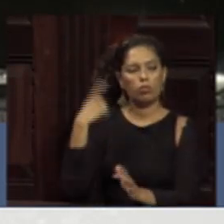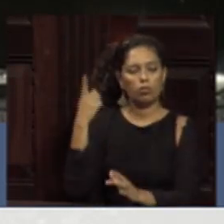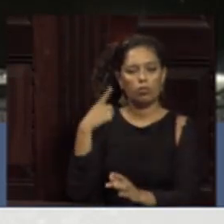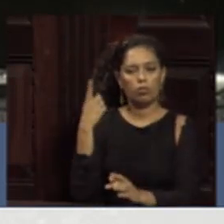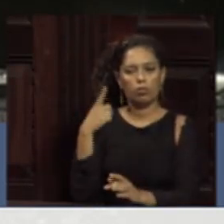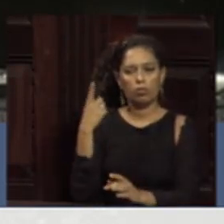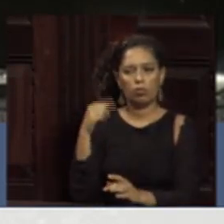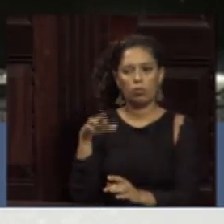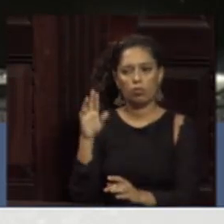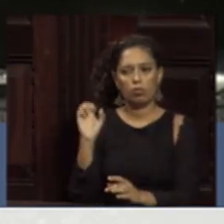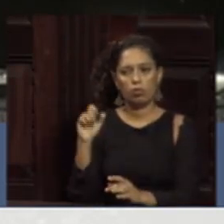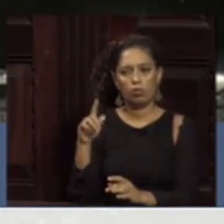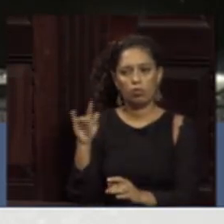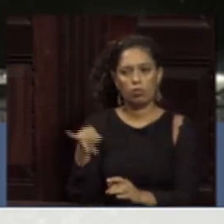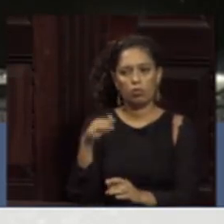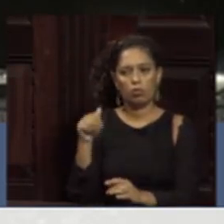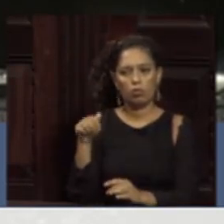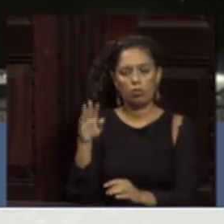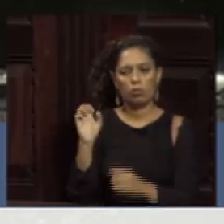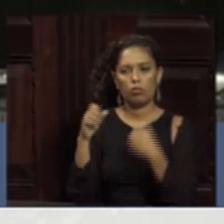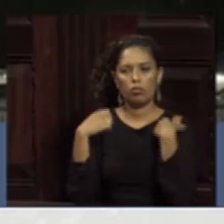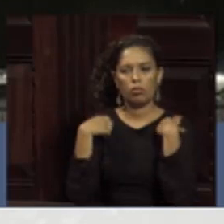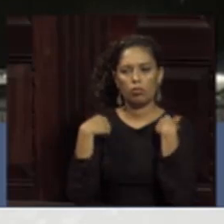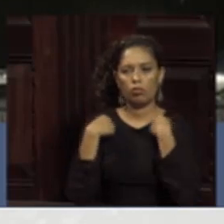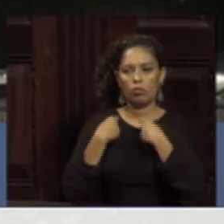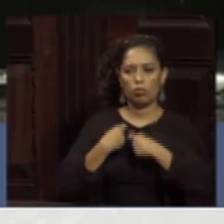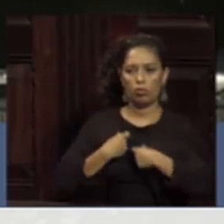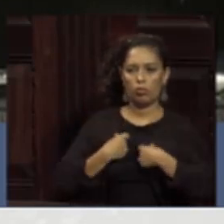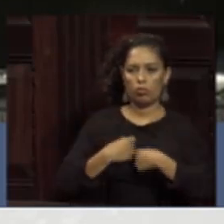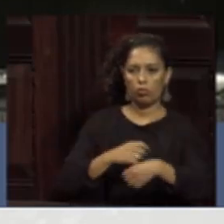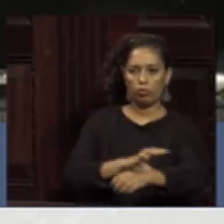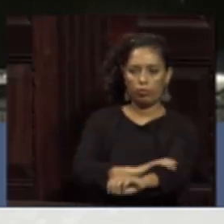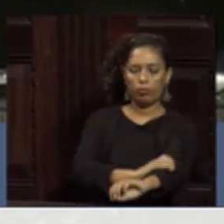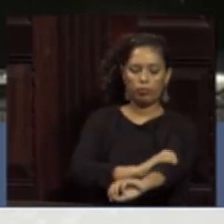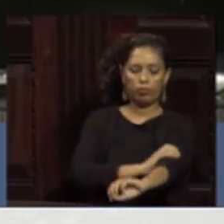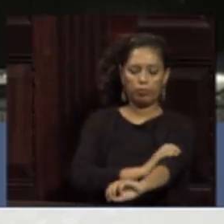deputada Rejane, vai querer discutir? É isso?